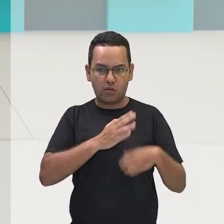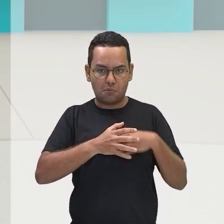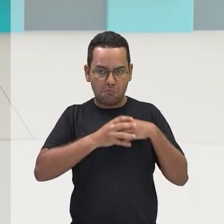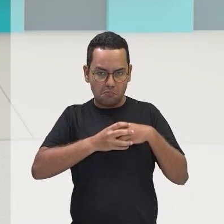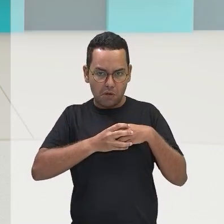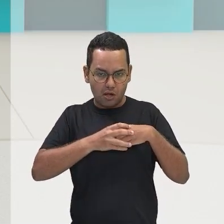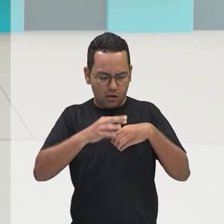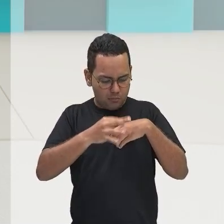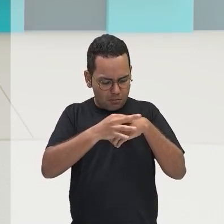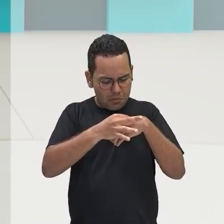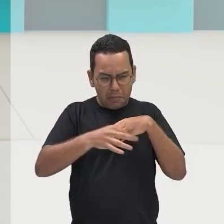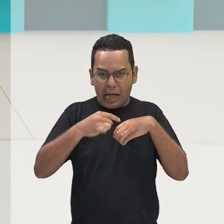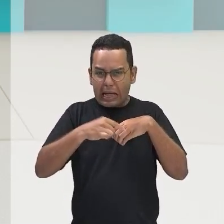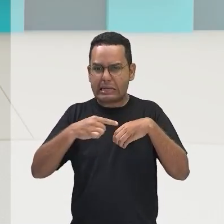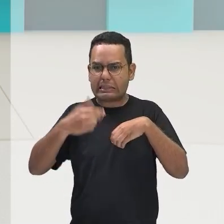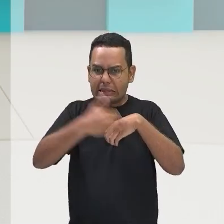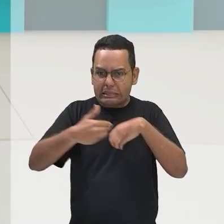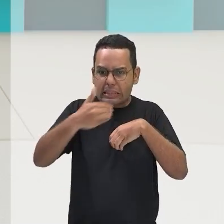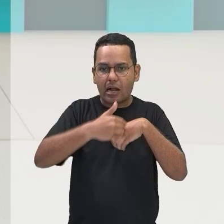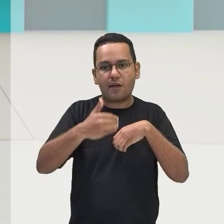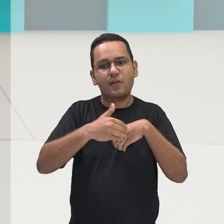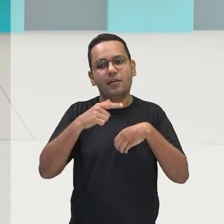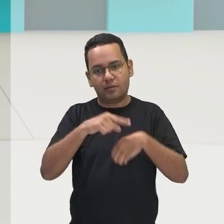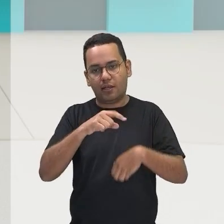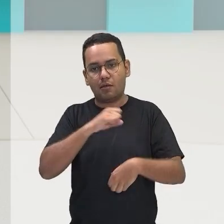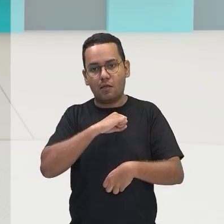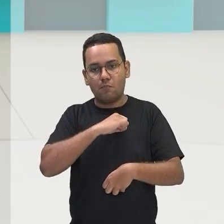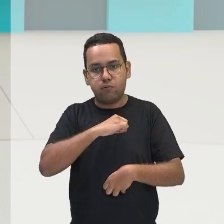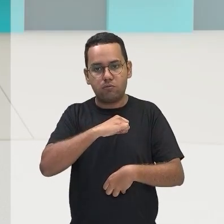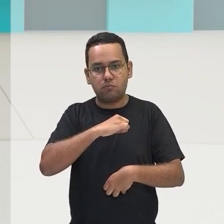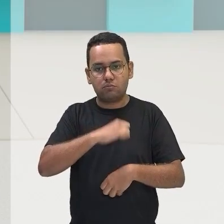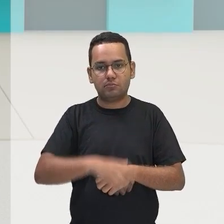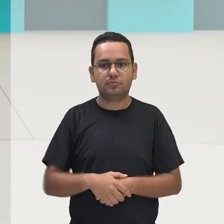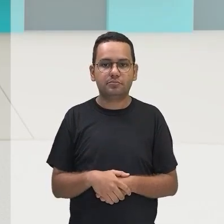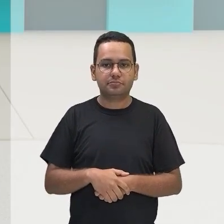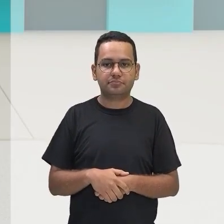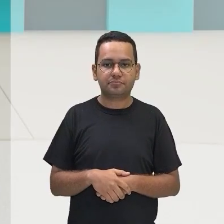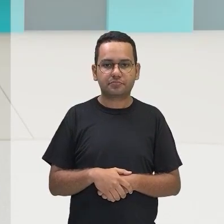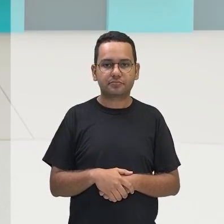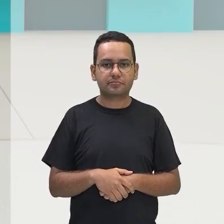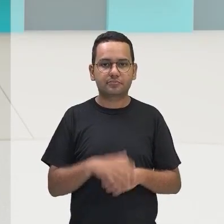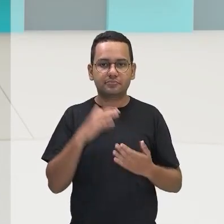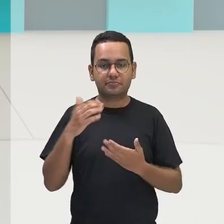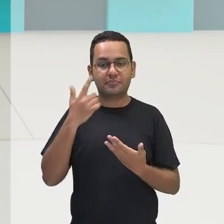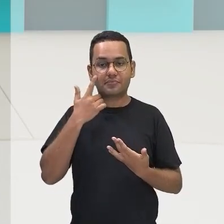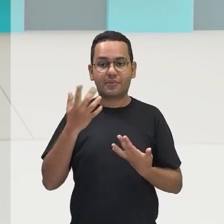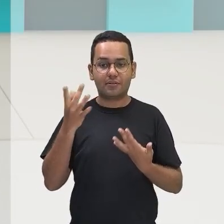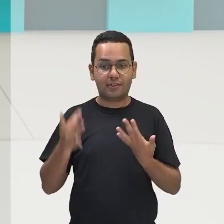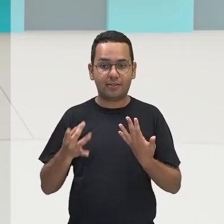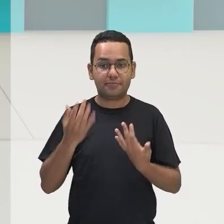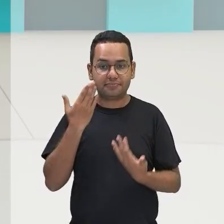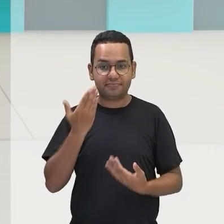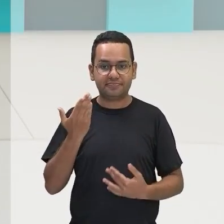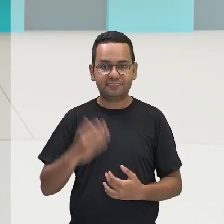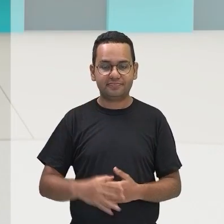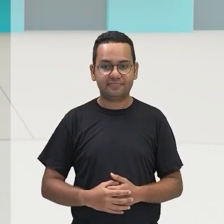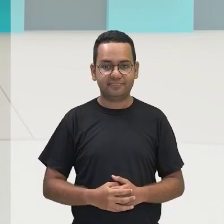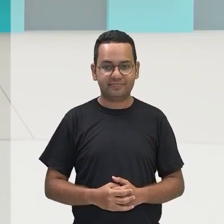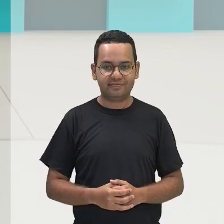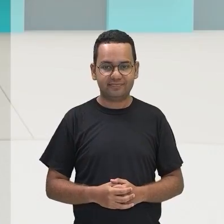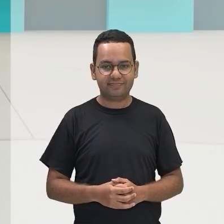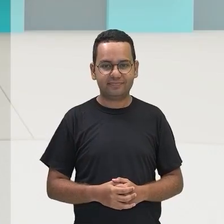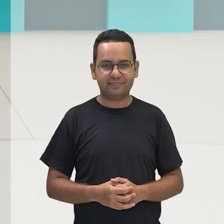famoso infarto do miocárdio. Beleza, gente? Então, é isso aí, ó, para vocês verem